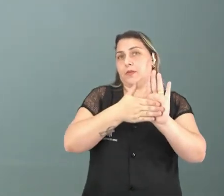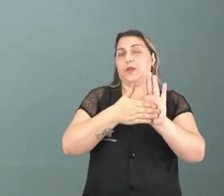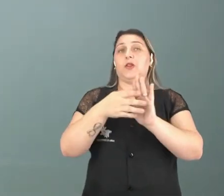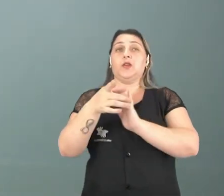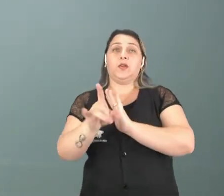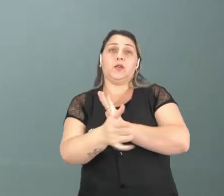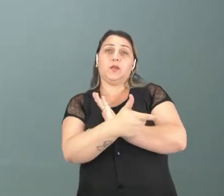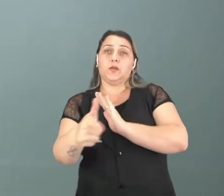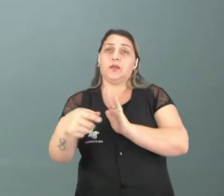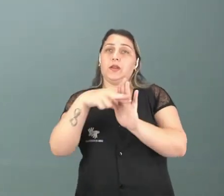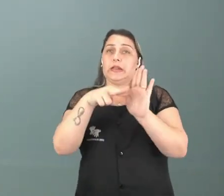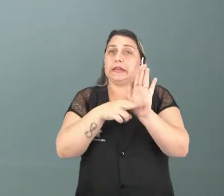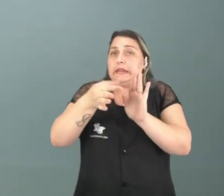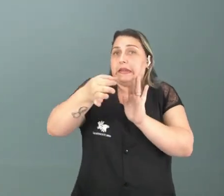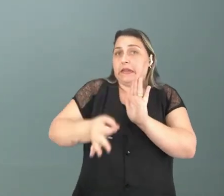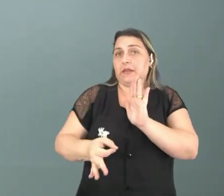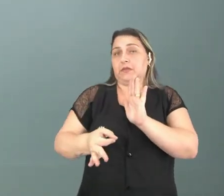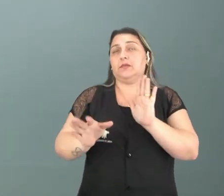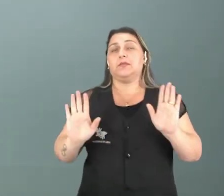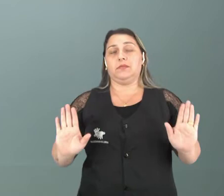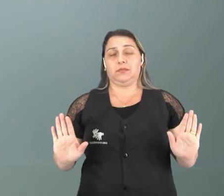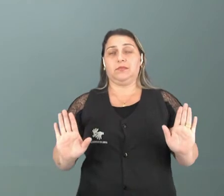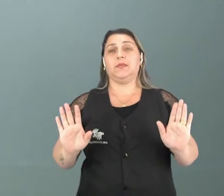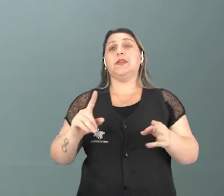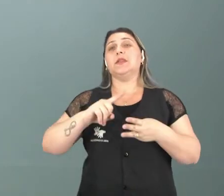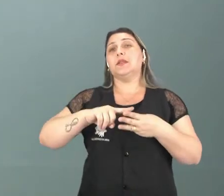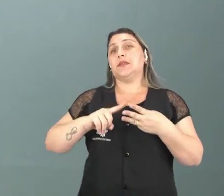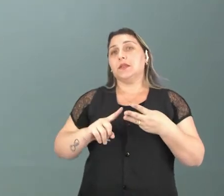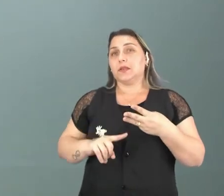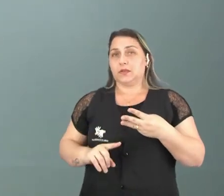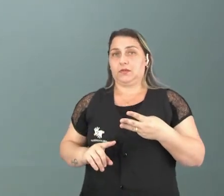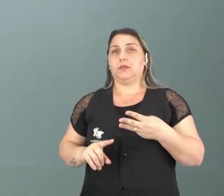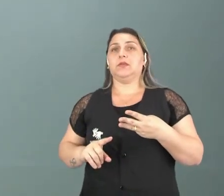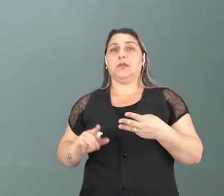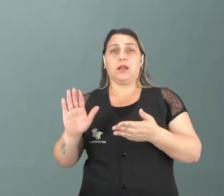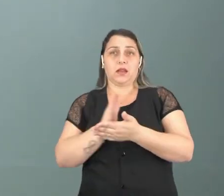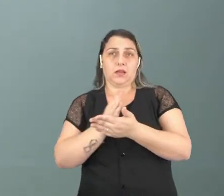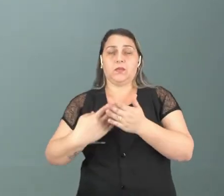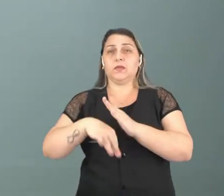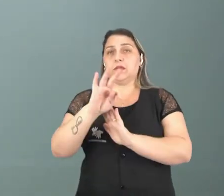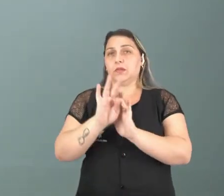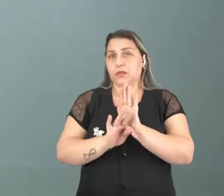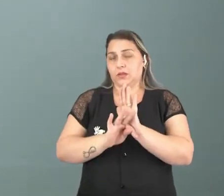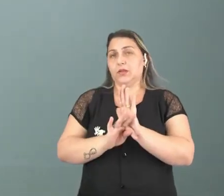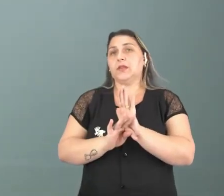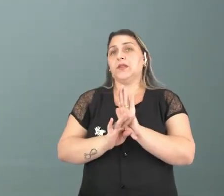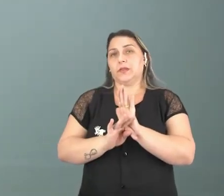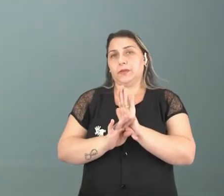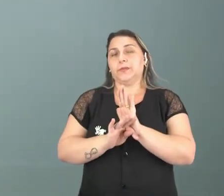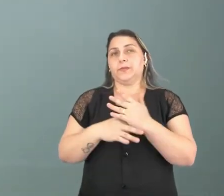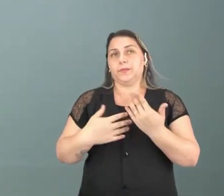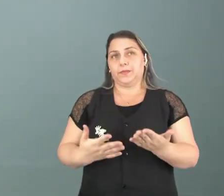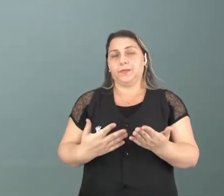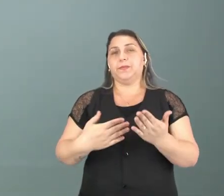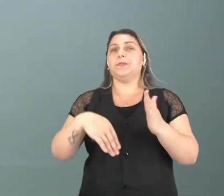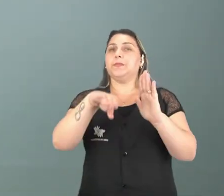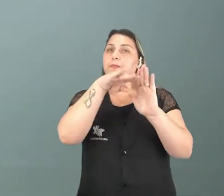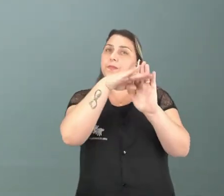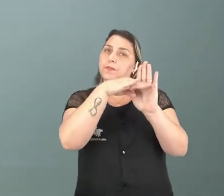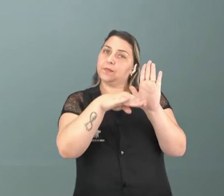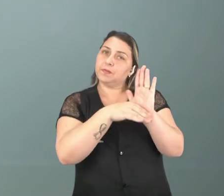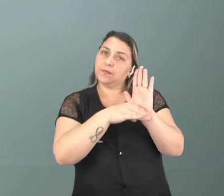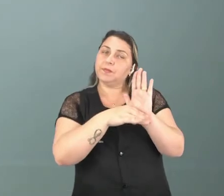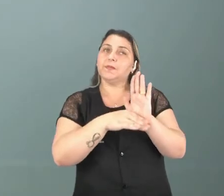que não tem uma regra específica, tem que só ter 3 ou 4, como em alguns textos às vezes é obedecido esse critério, tá?